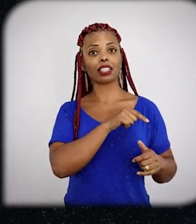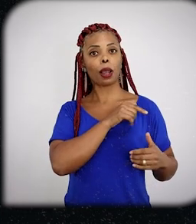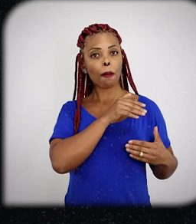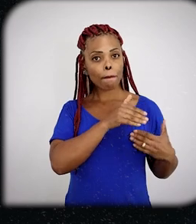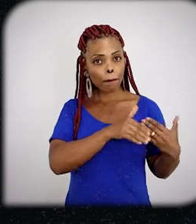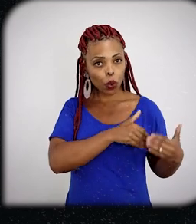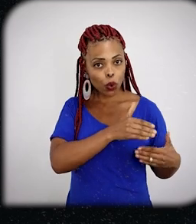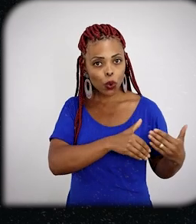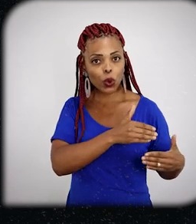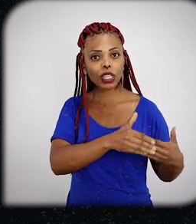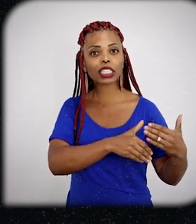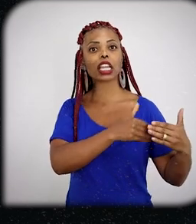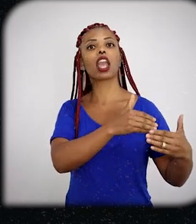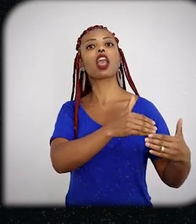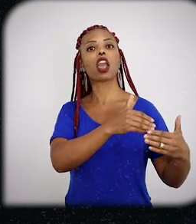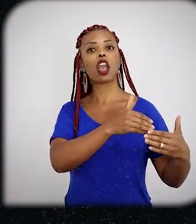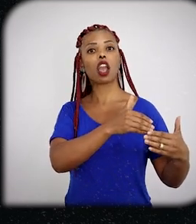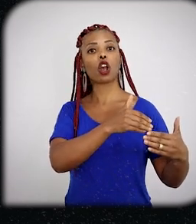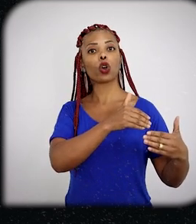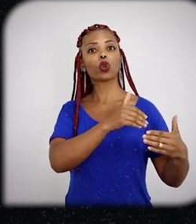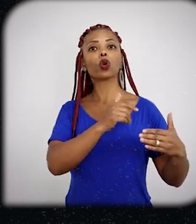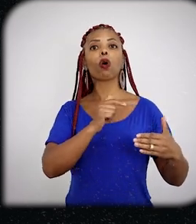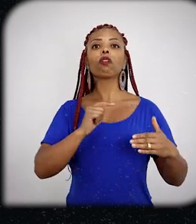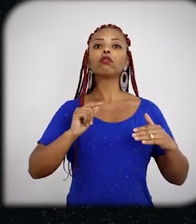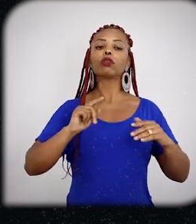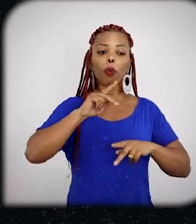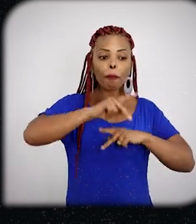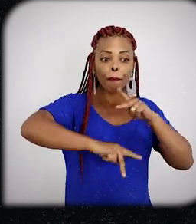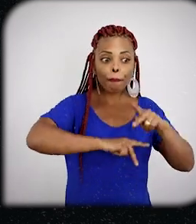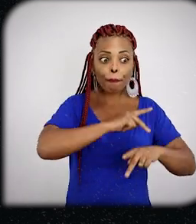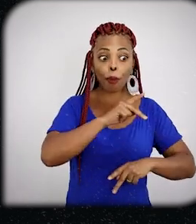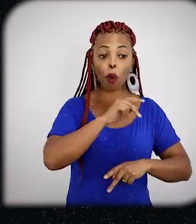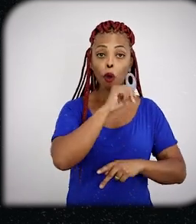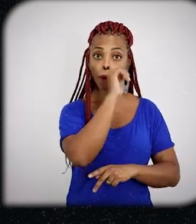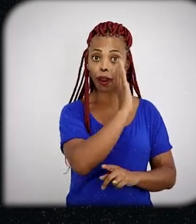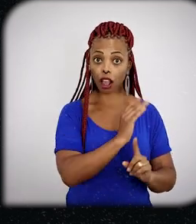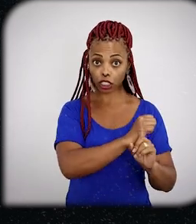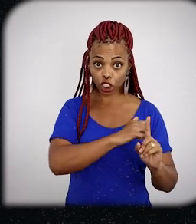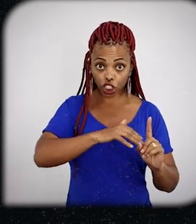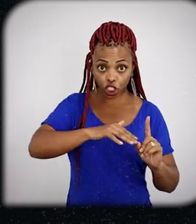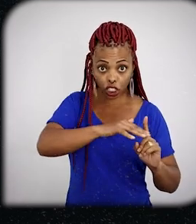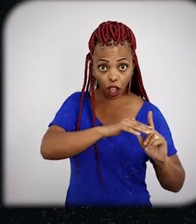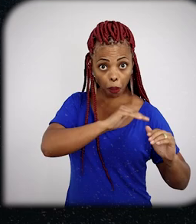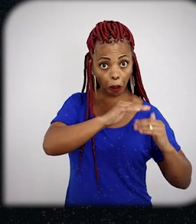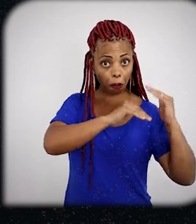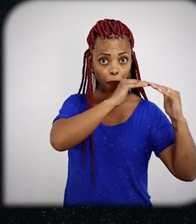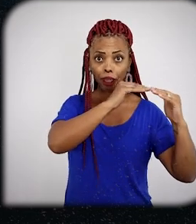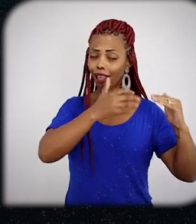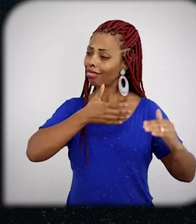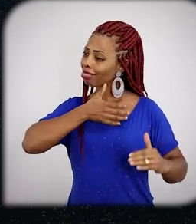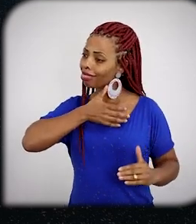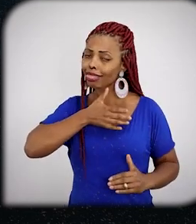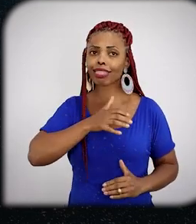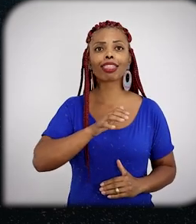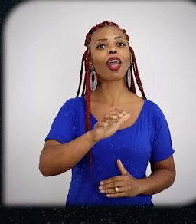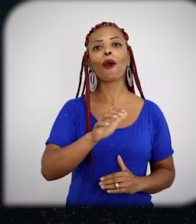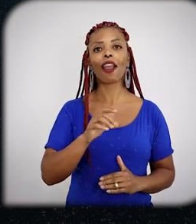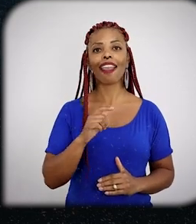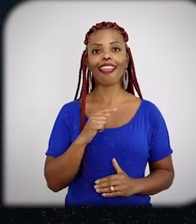o processo de desenvolvimento da civilização brasileira, não é